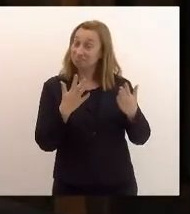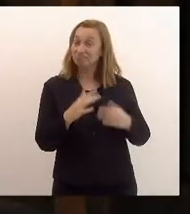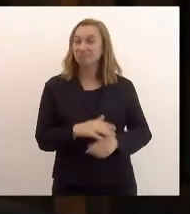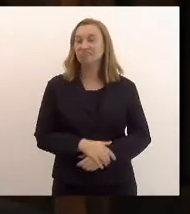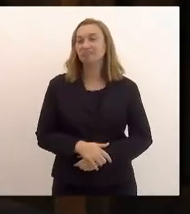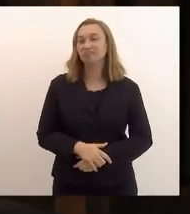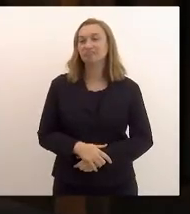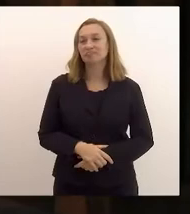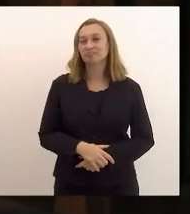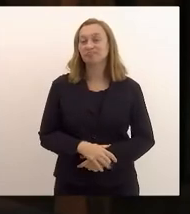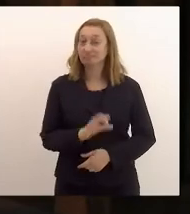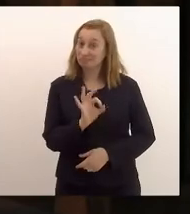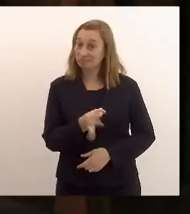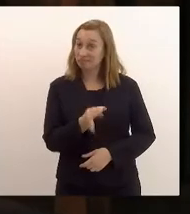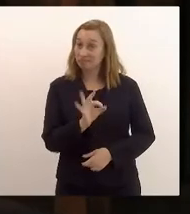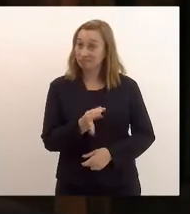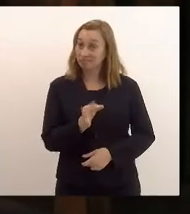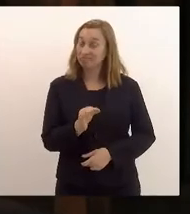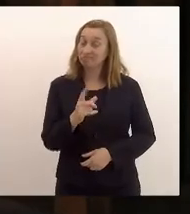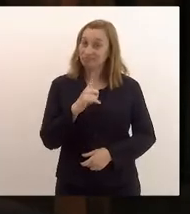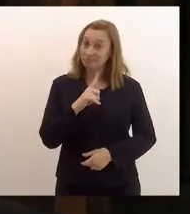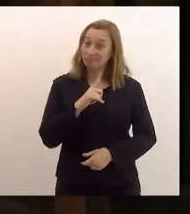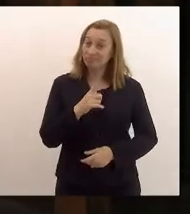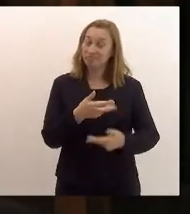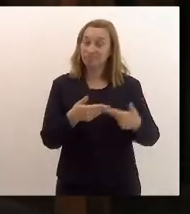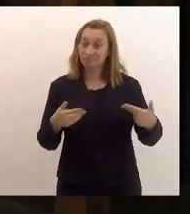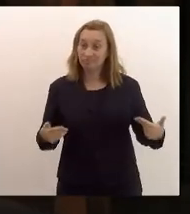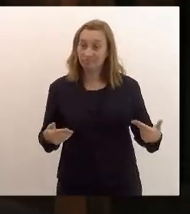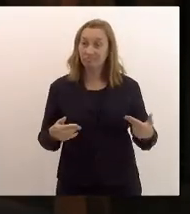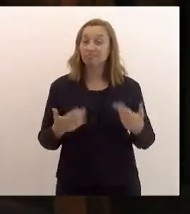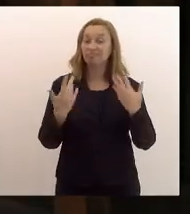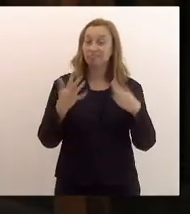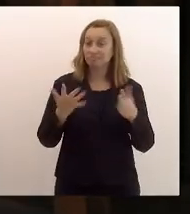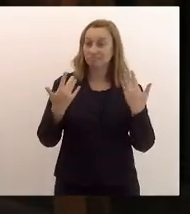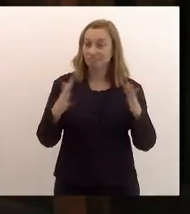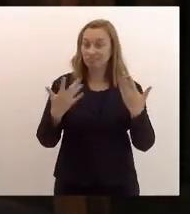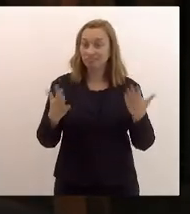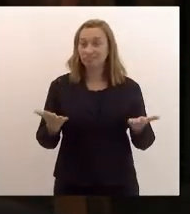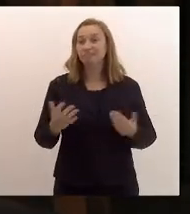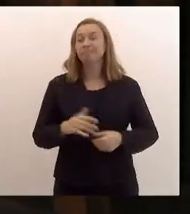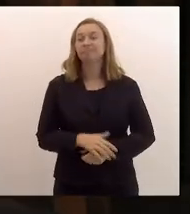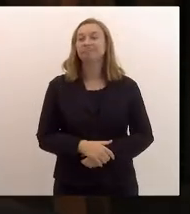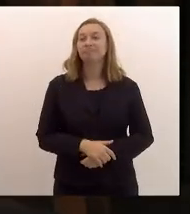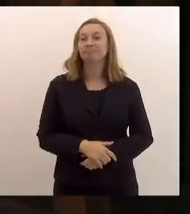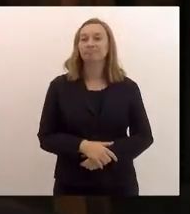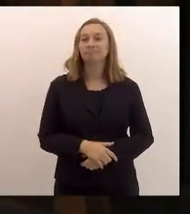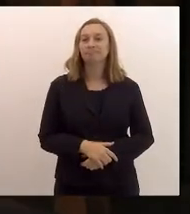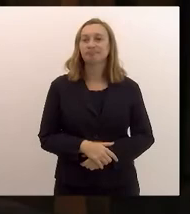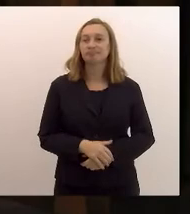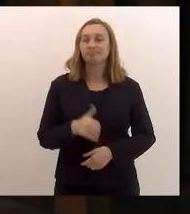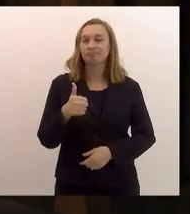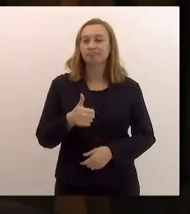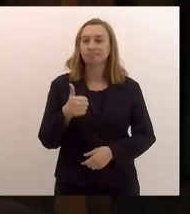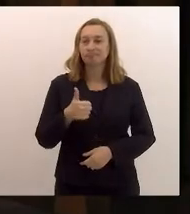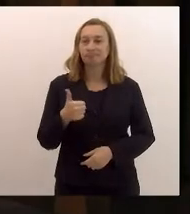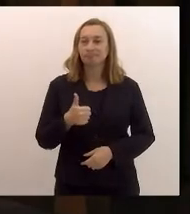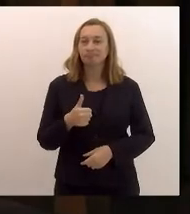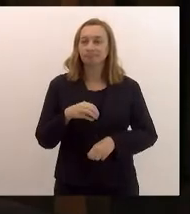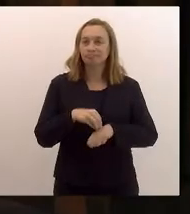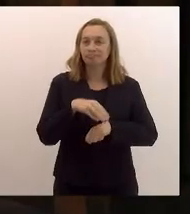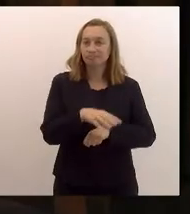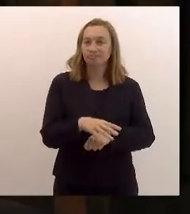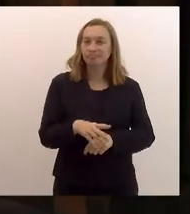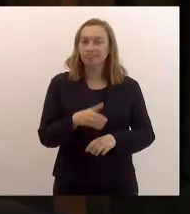destacada é óbvio né que nós temos muitas coisas a comemorar afinal de contas a primeira indica o primeiro